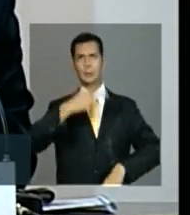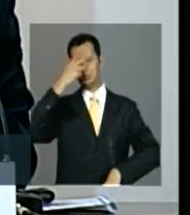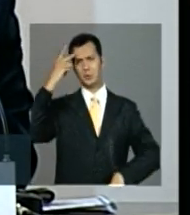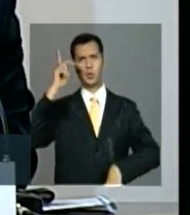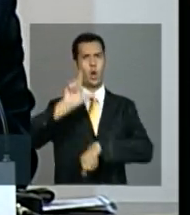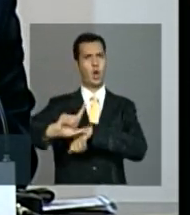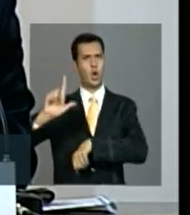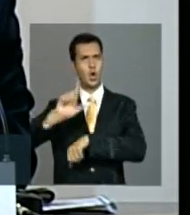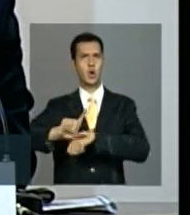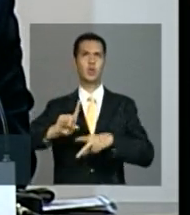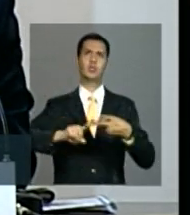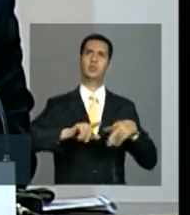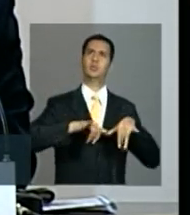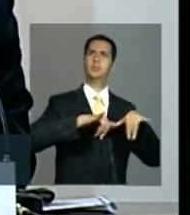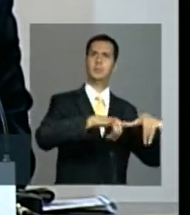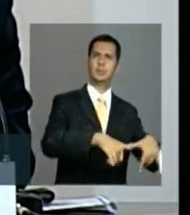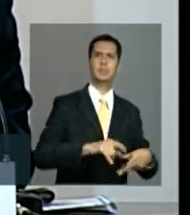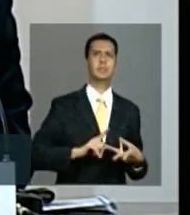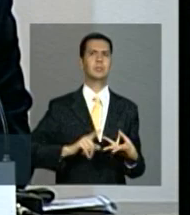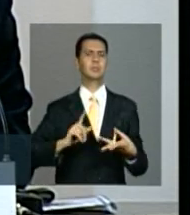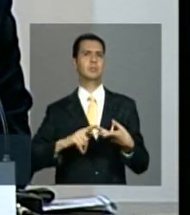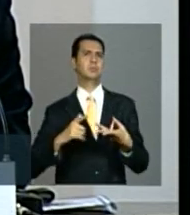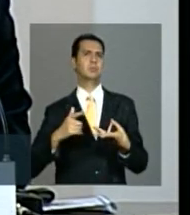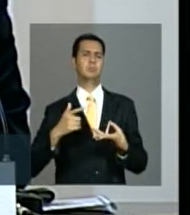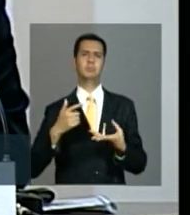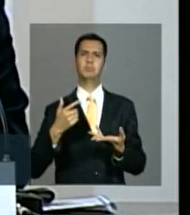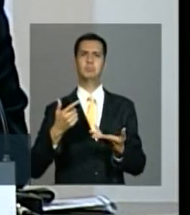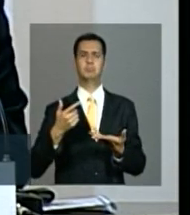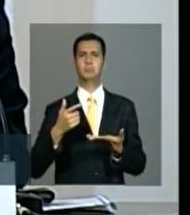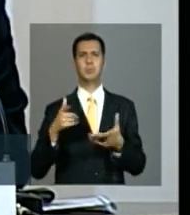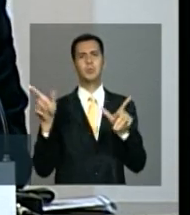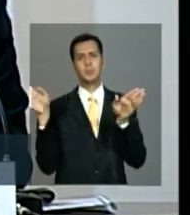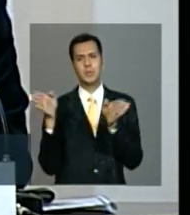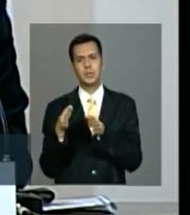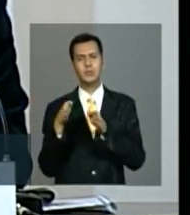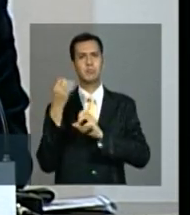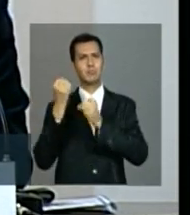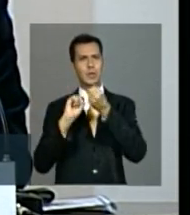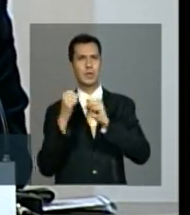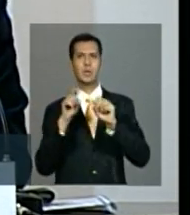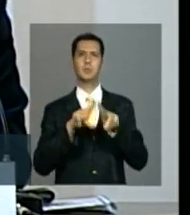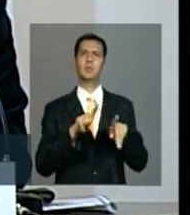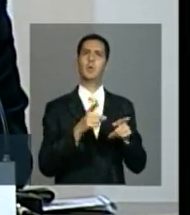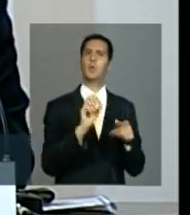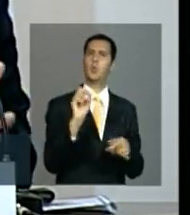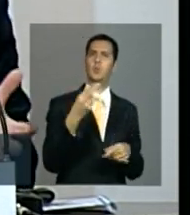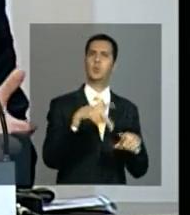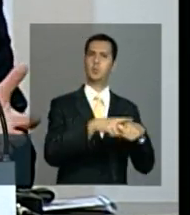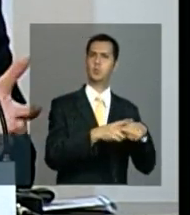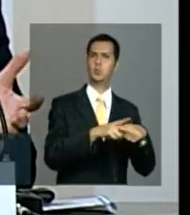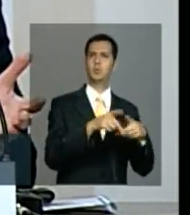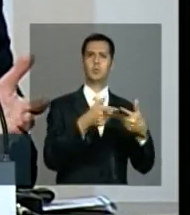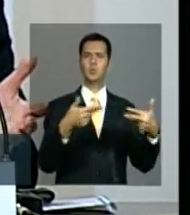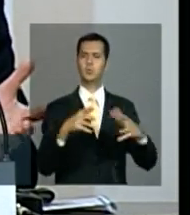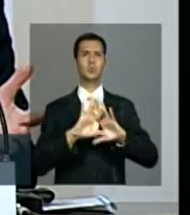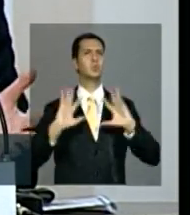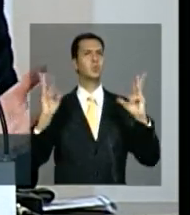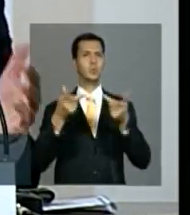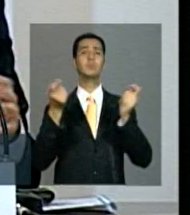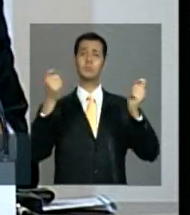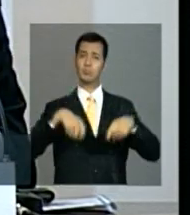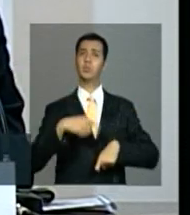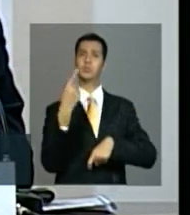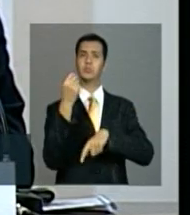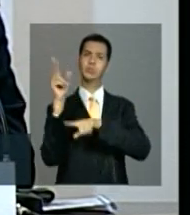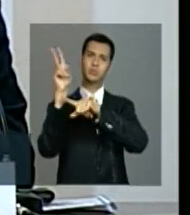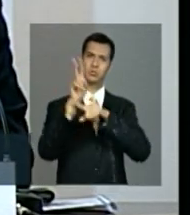mercearia de supermercado de uma Quitanda eh de uma pequena indústria de uma oficina mecânica todos vão ser afetados